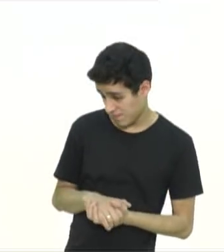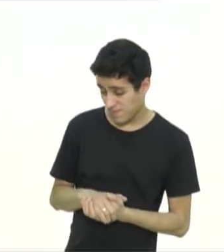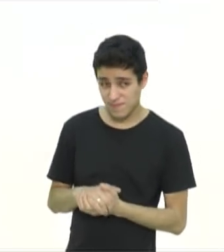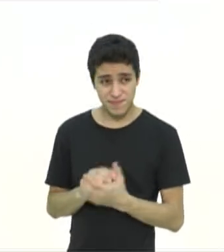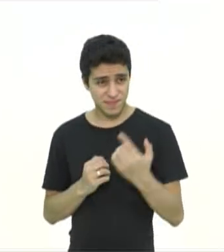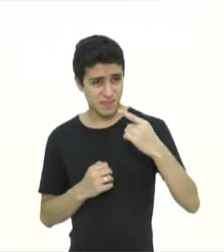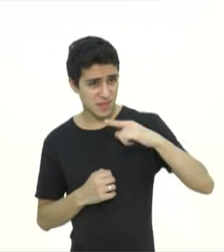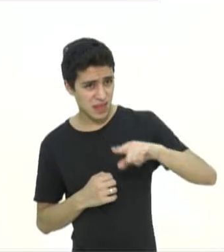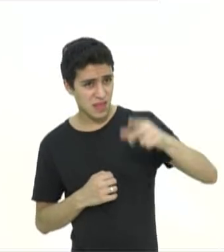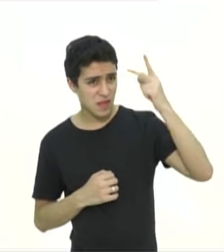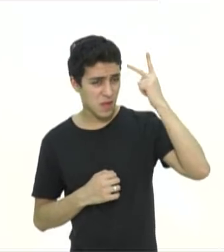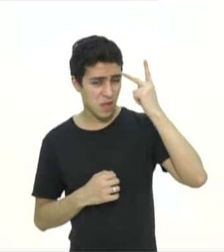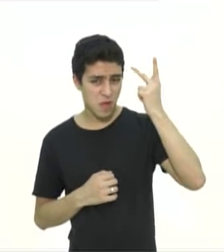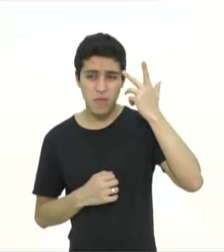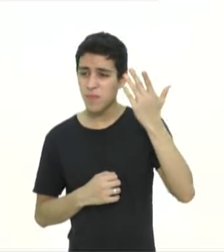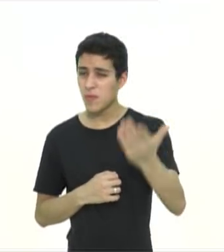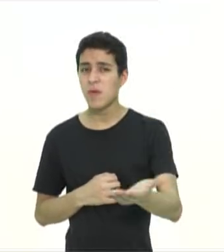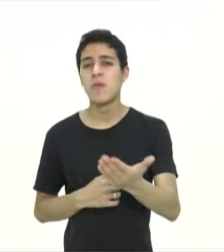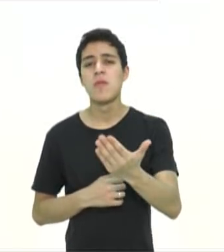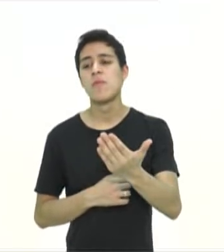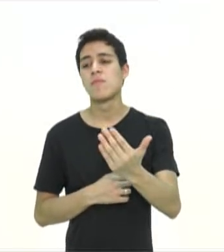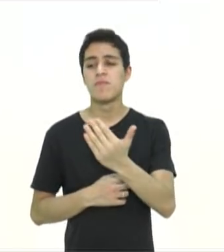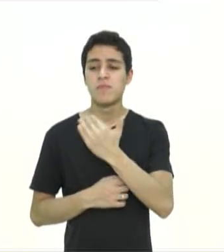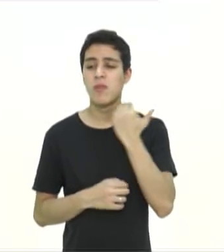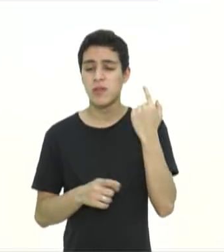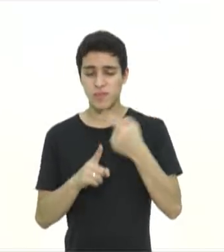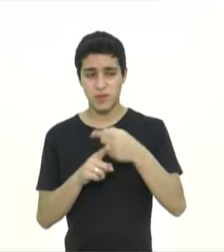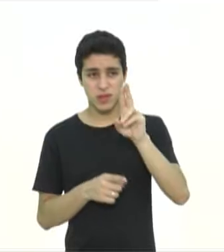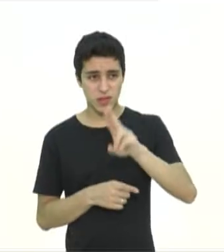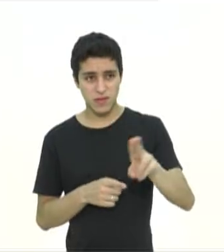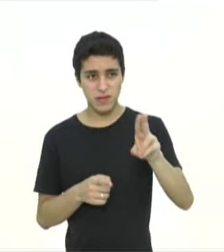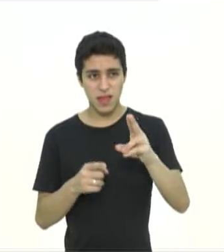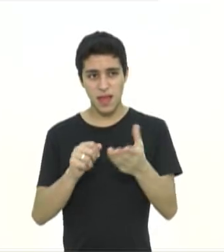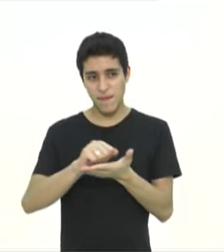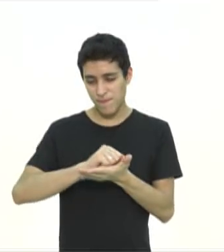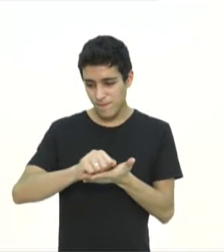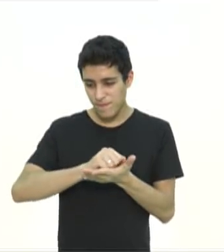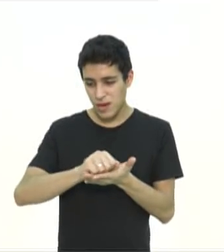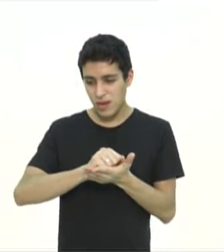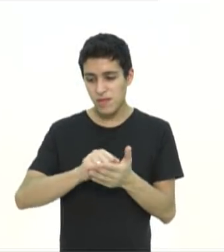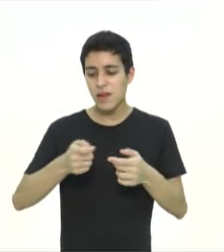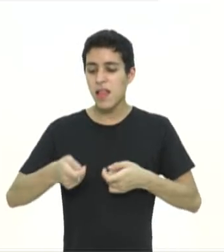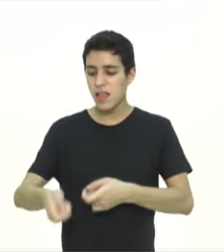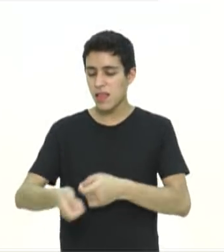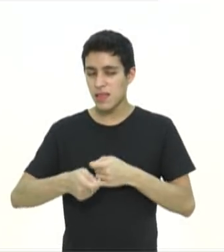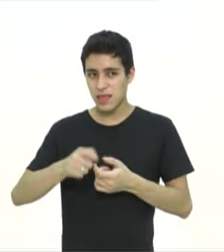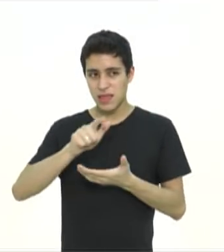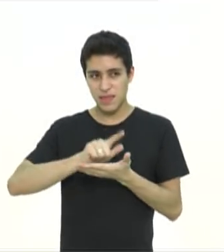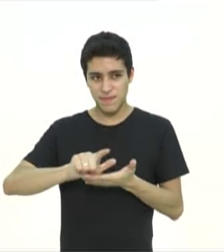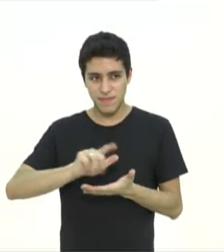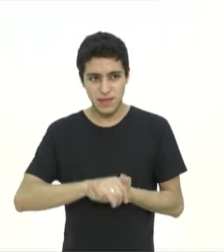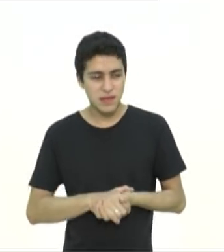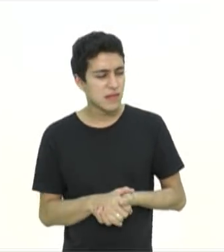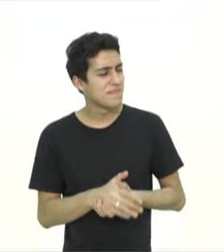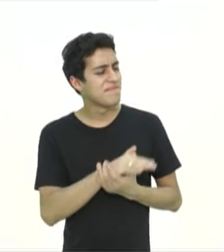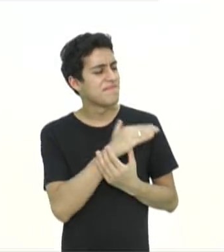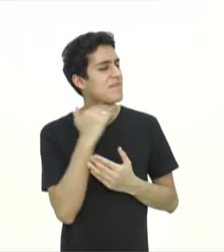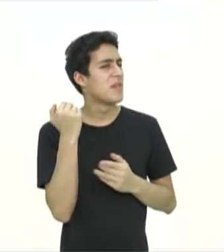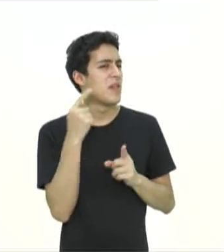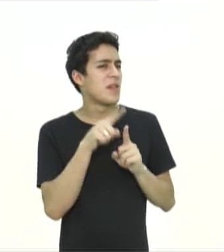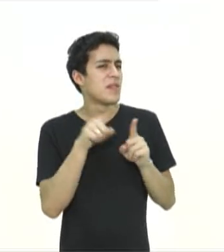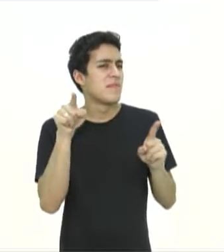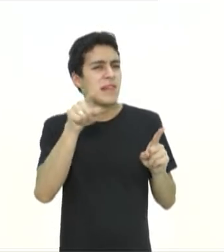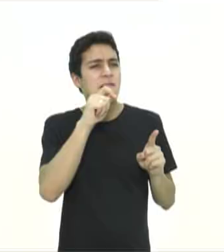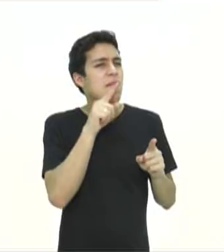esse é um caso comum de morte por usar pano de prato como pano de limpeza. Daí o amigo diz: morte? Mas ele